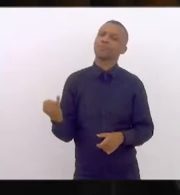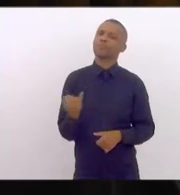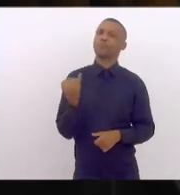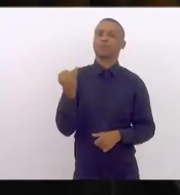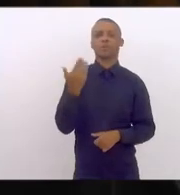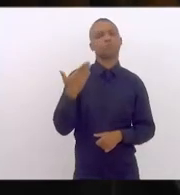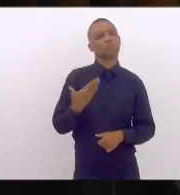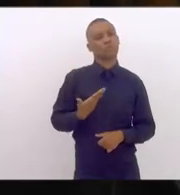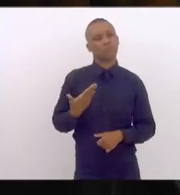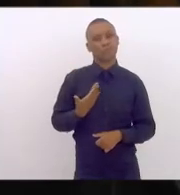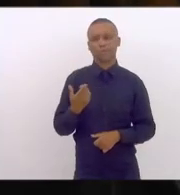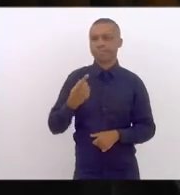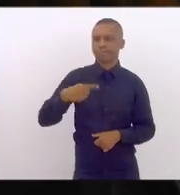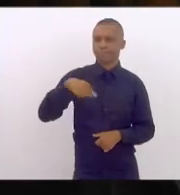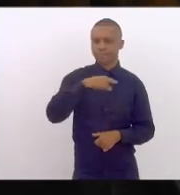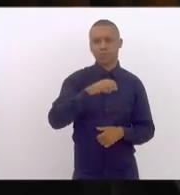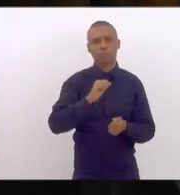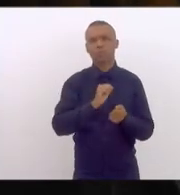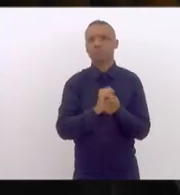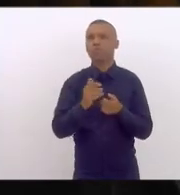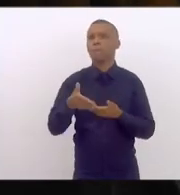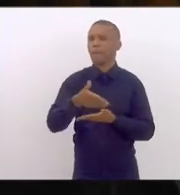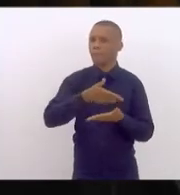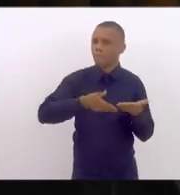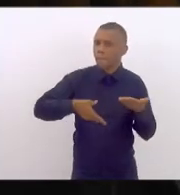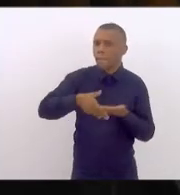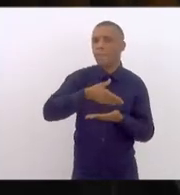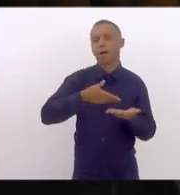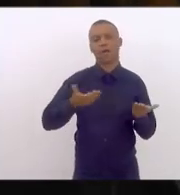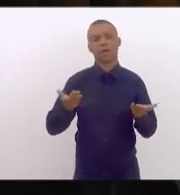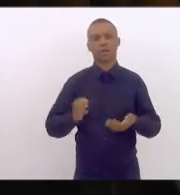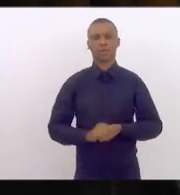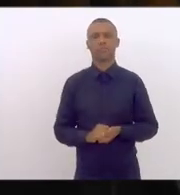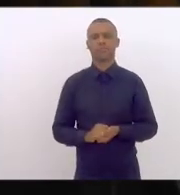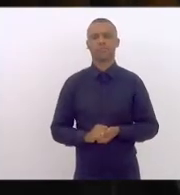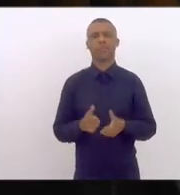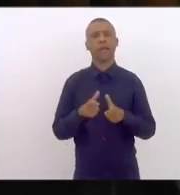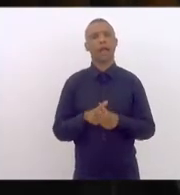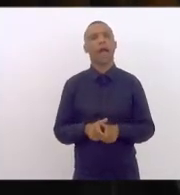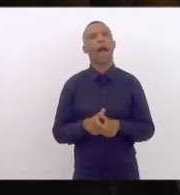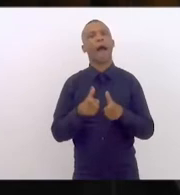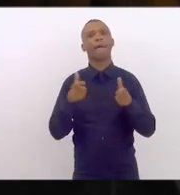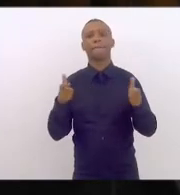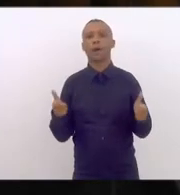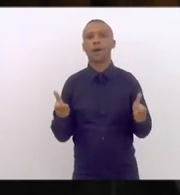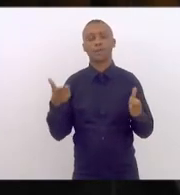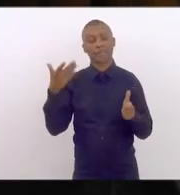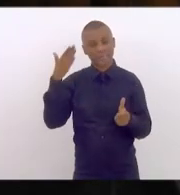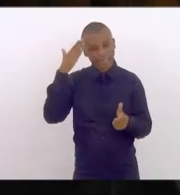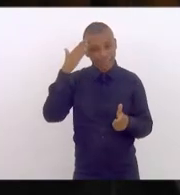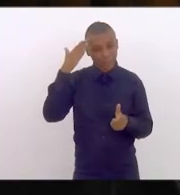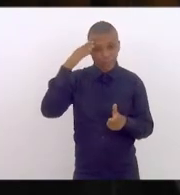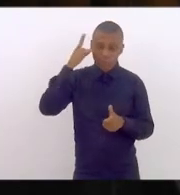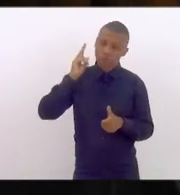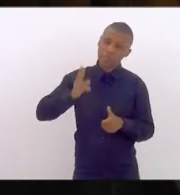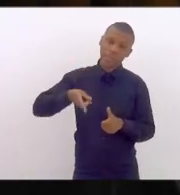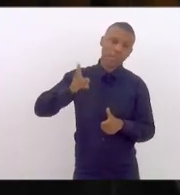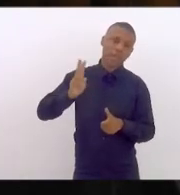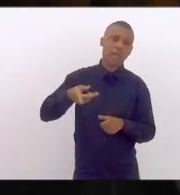aqui estão nesta sessão e outros e a maioria sabendo sempre